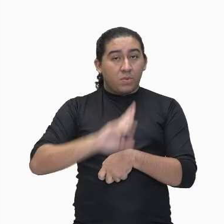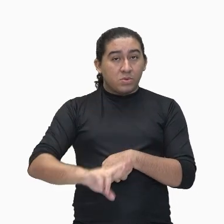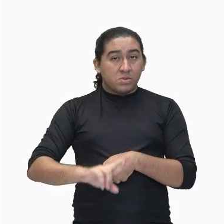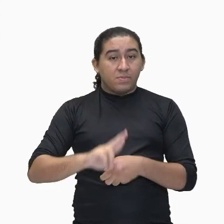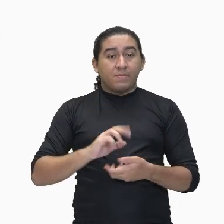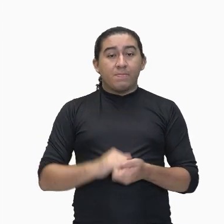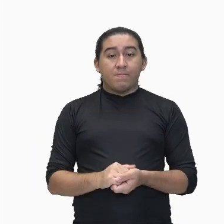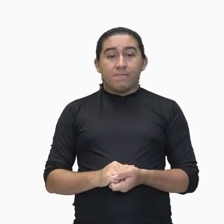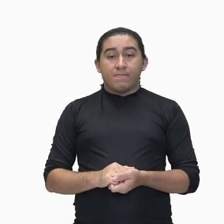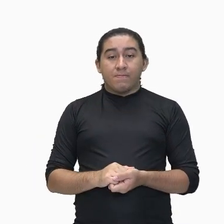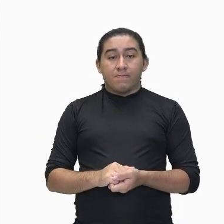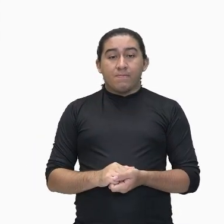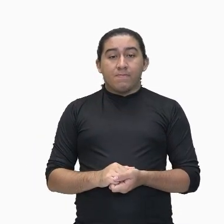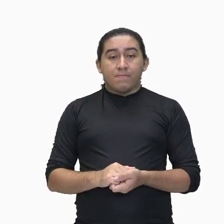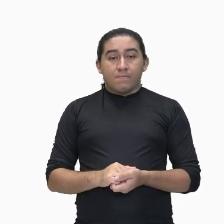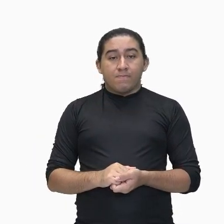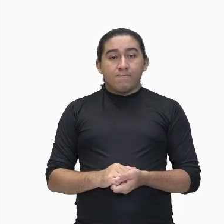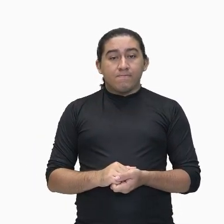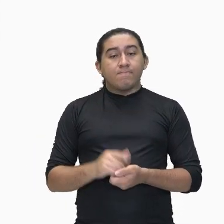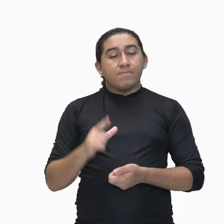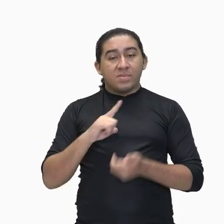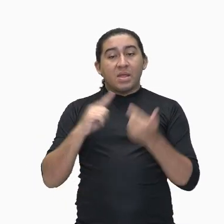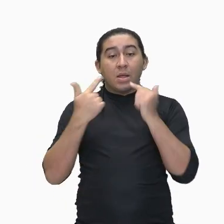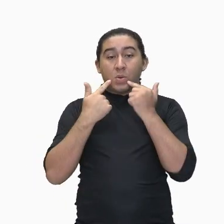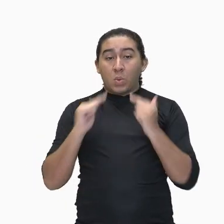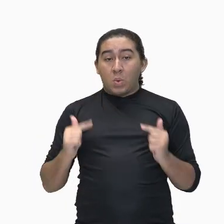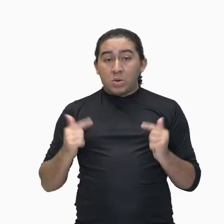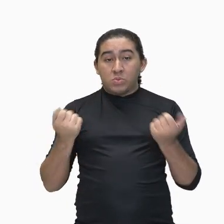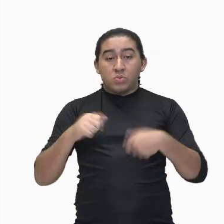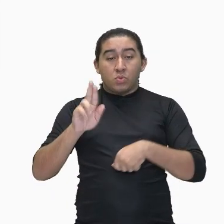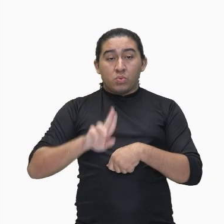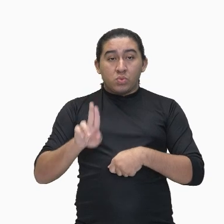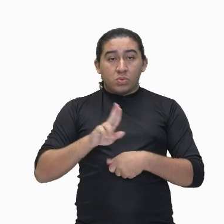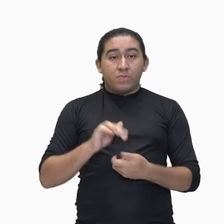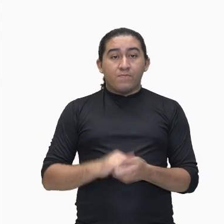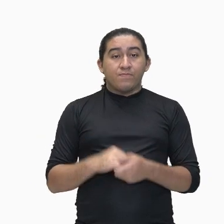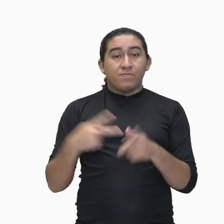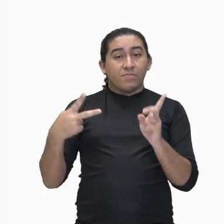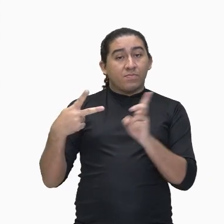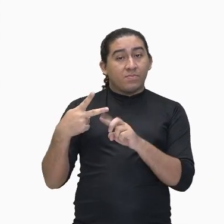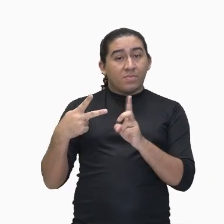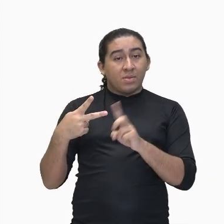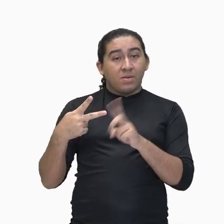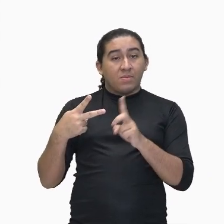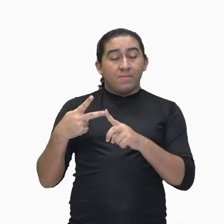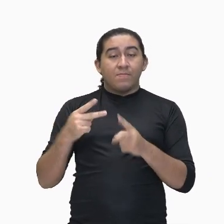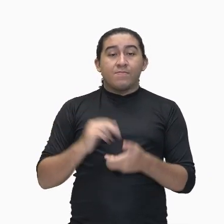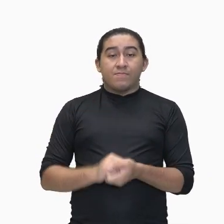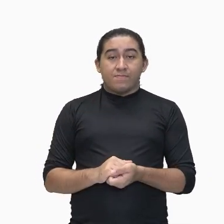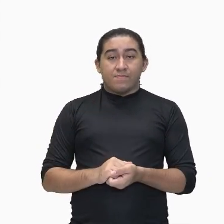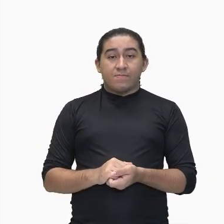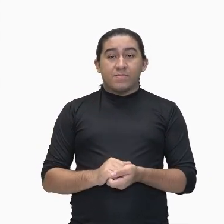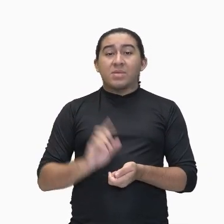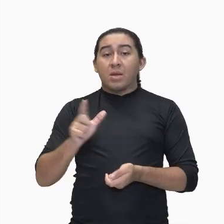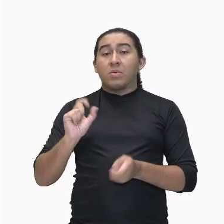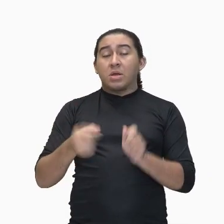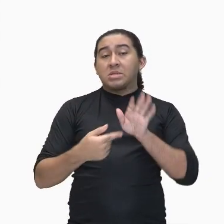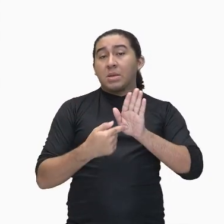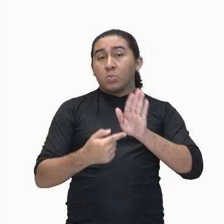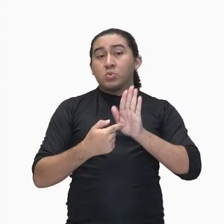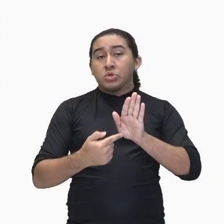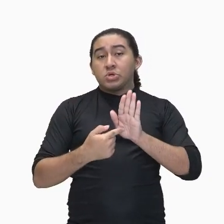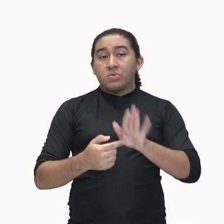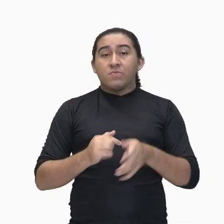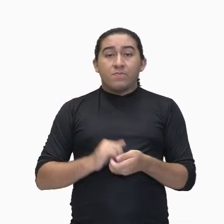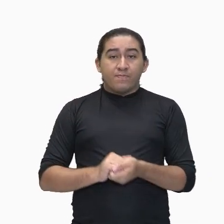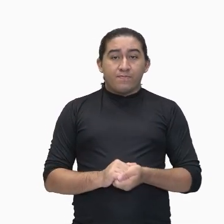ali a linguagem. Tá? Segundo, ela é demonstrativa, tem um demonstrativo